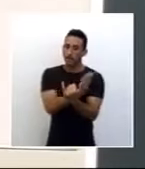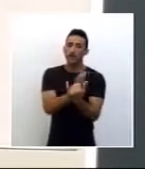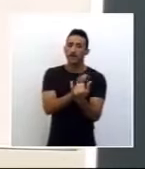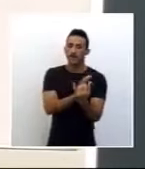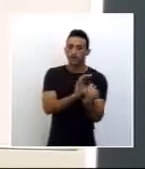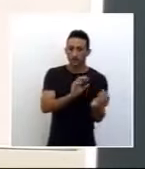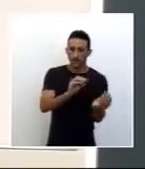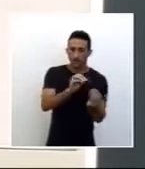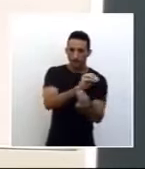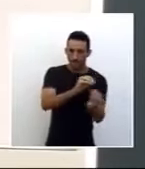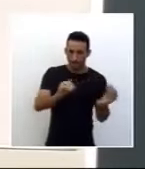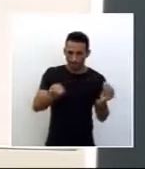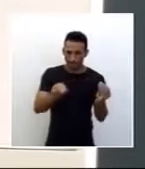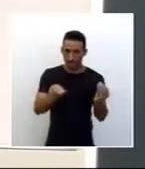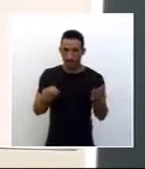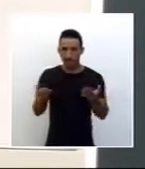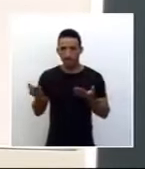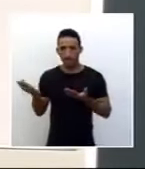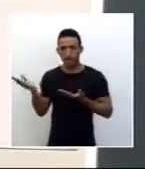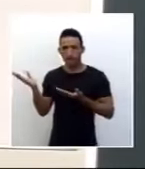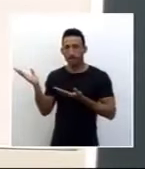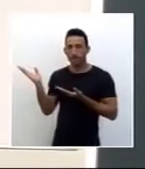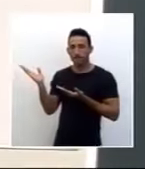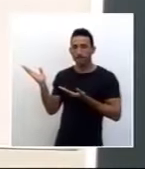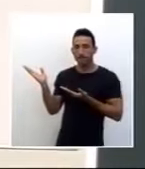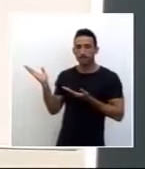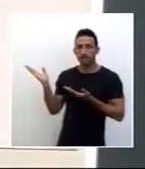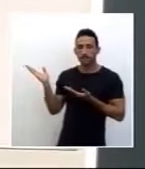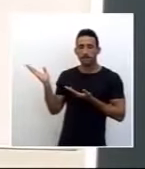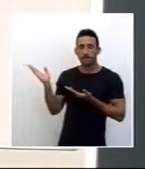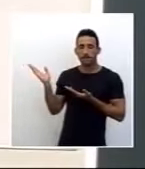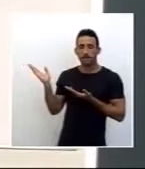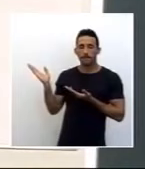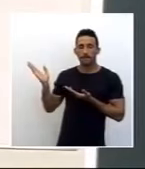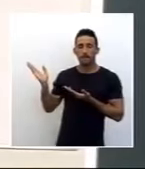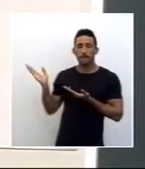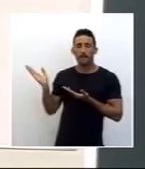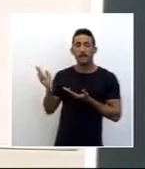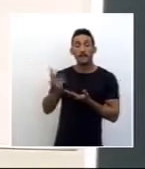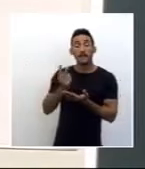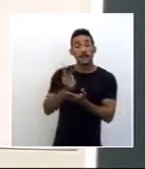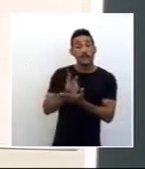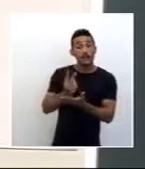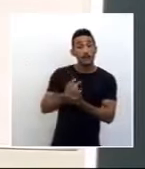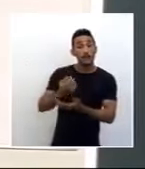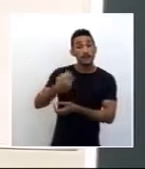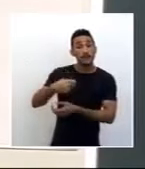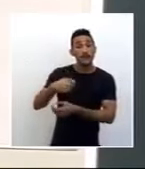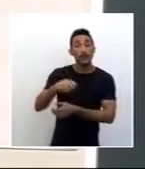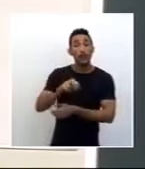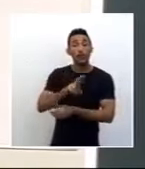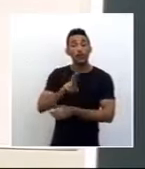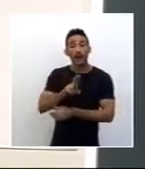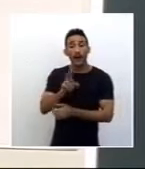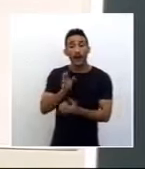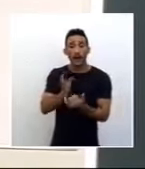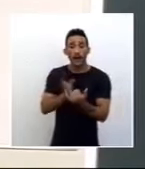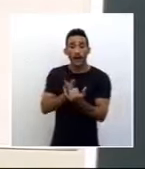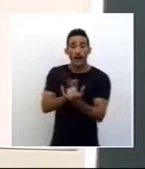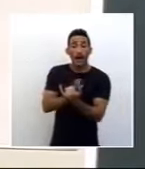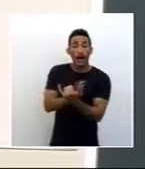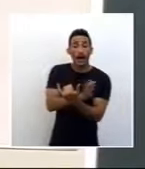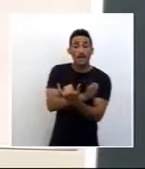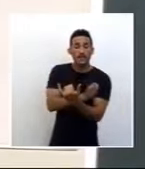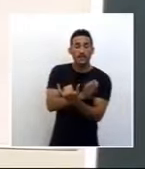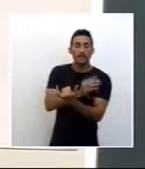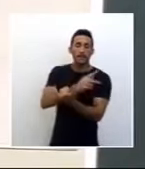verbo da resposta é preposição toda vez que eu falo sobre alguma coisa eu tenho que usar a preposição about e fiz a balsa